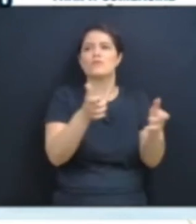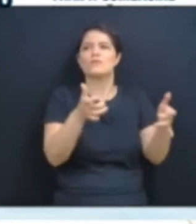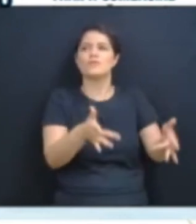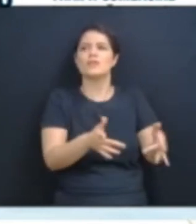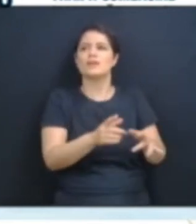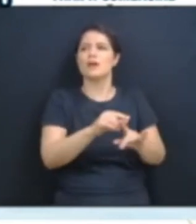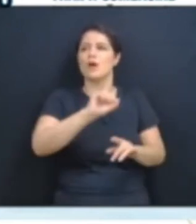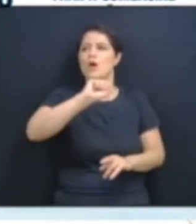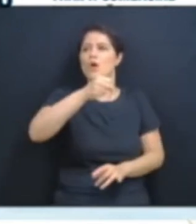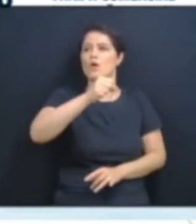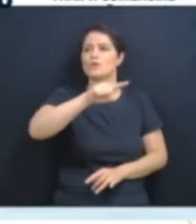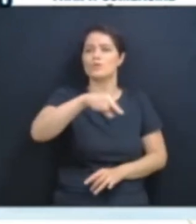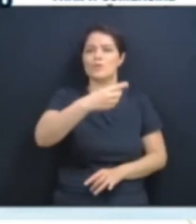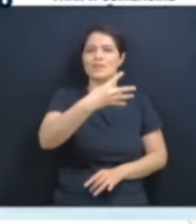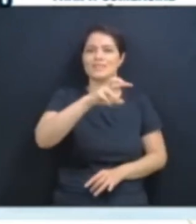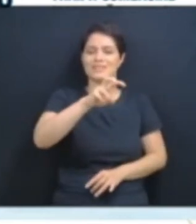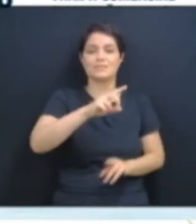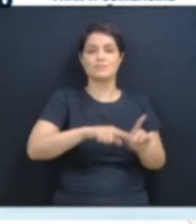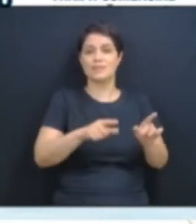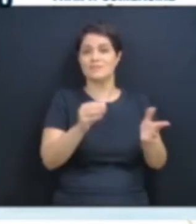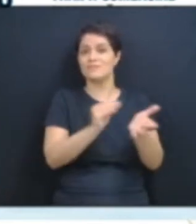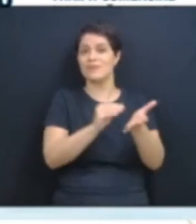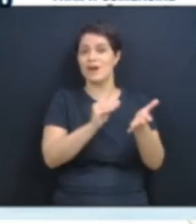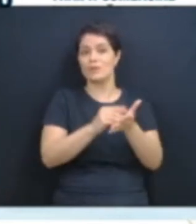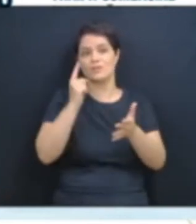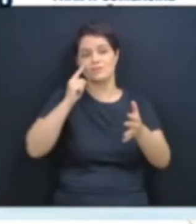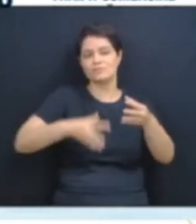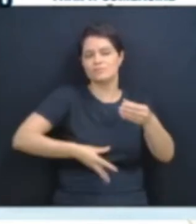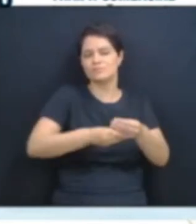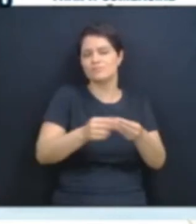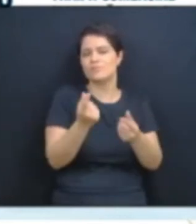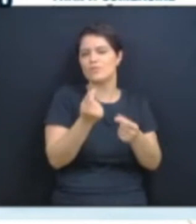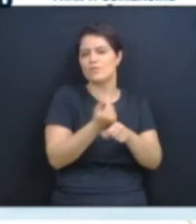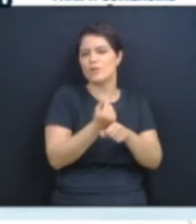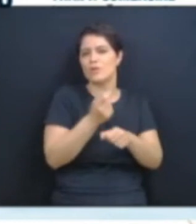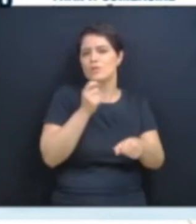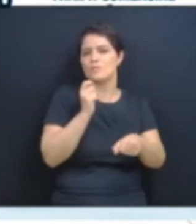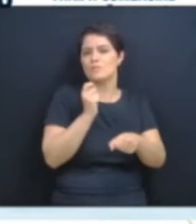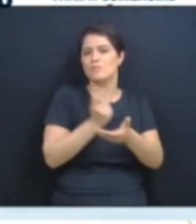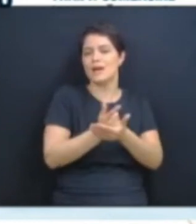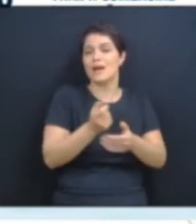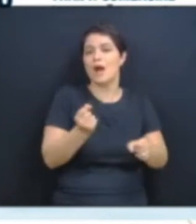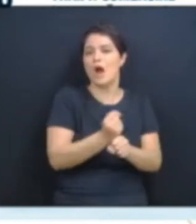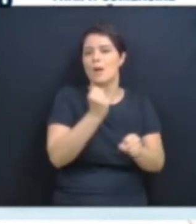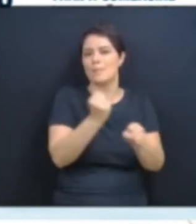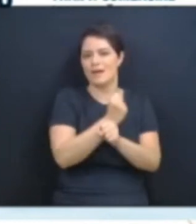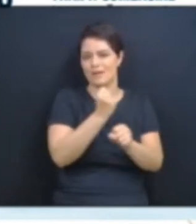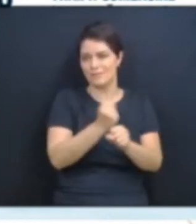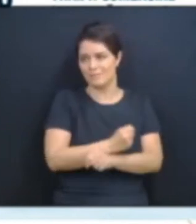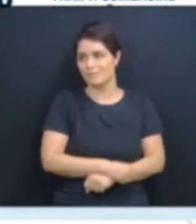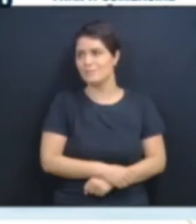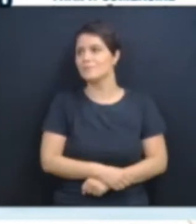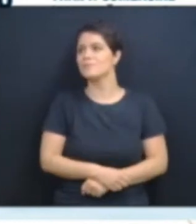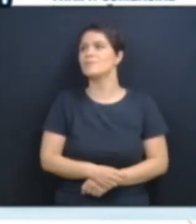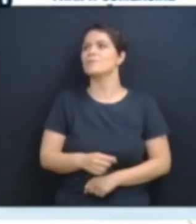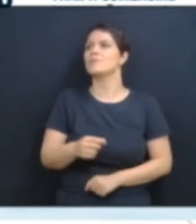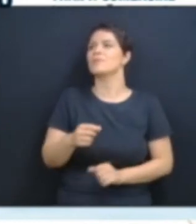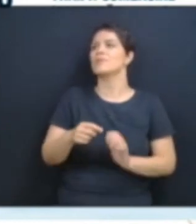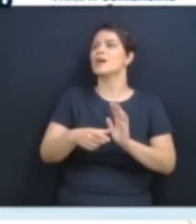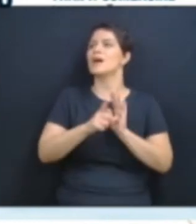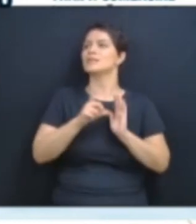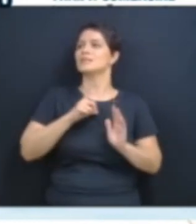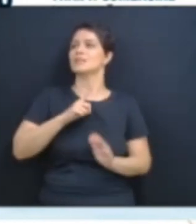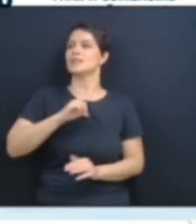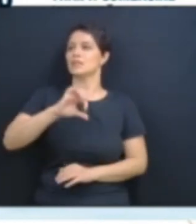de cima, era R$ 9,20, o edital não corrigido previa R$ 9,19, para a pista simples,